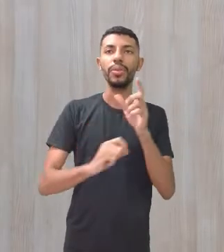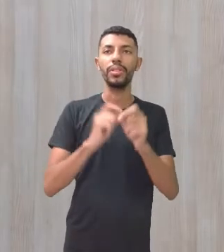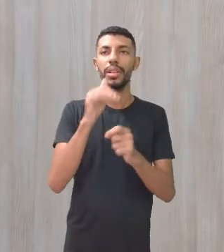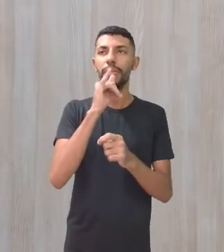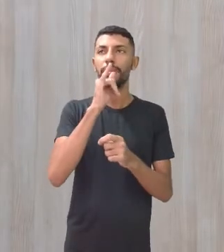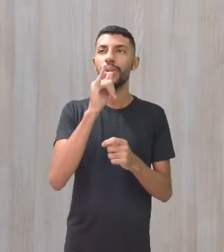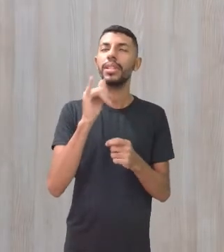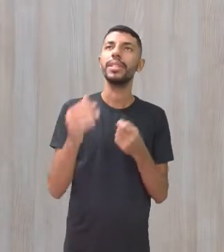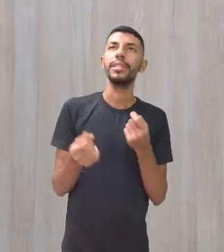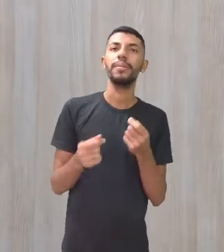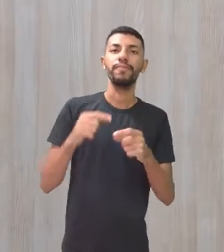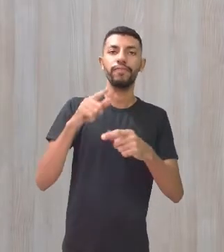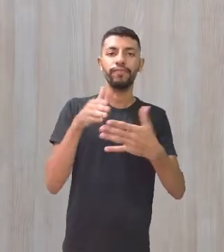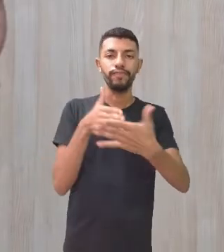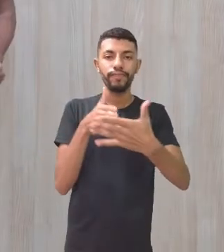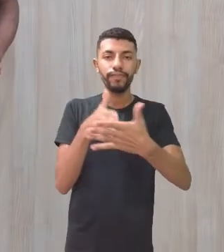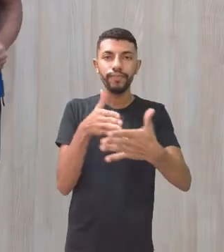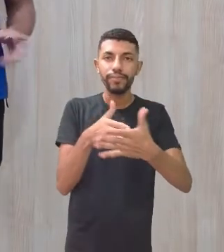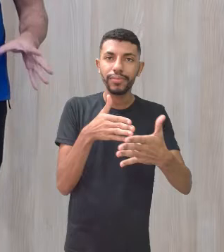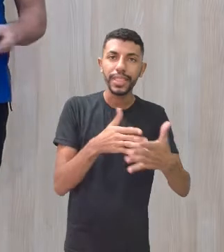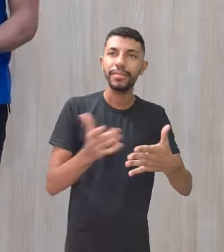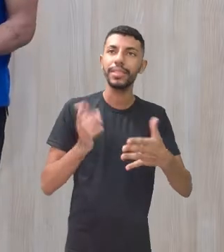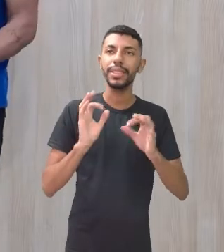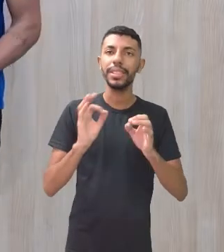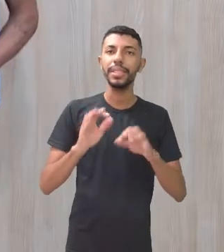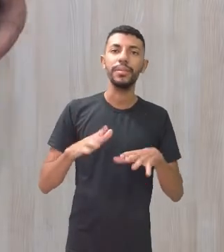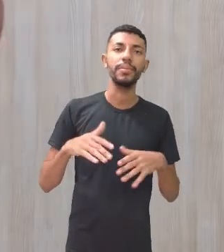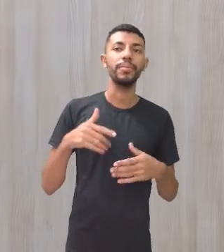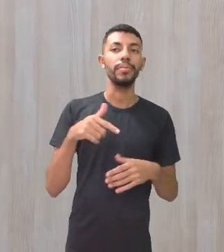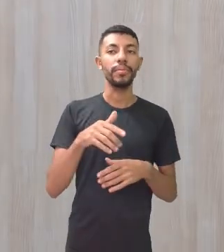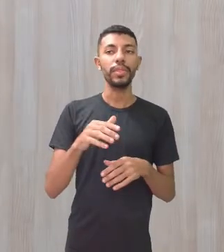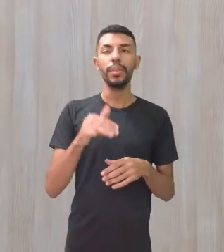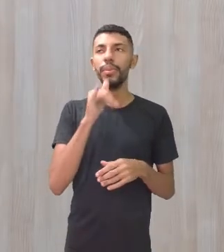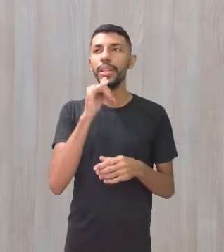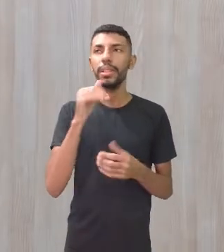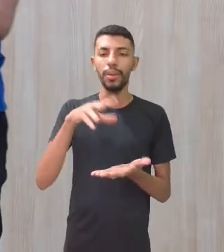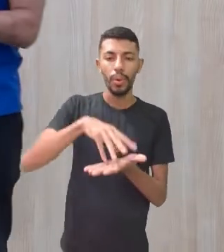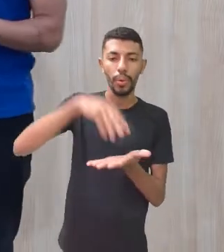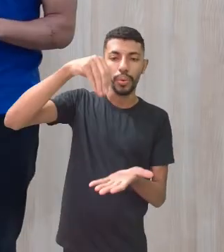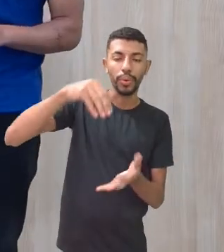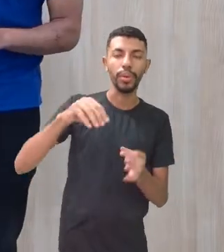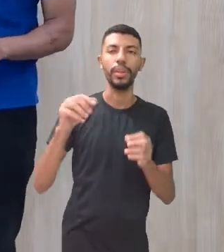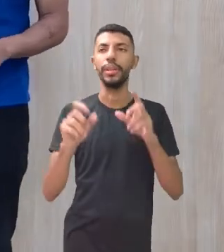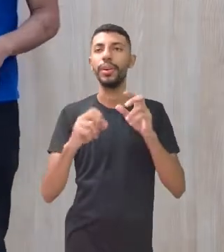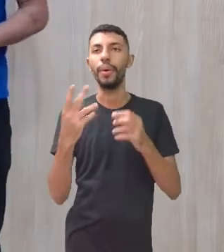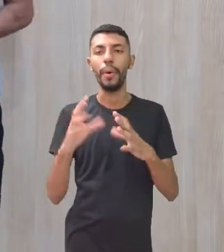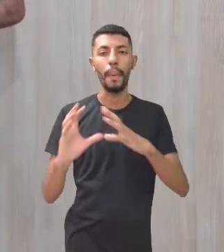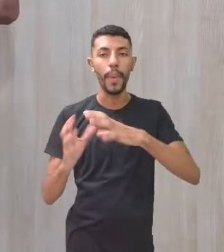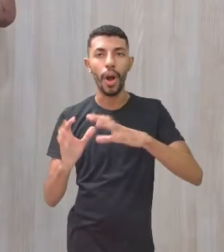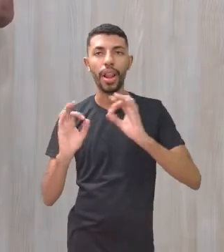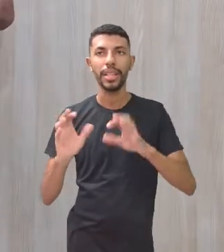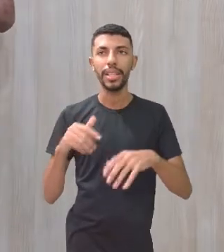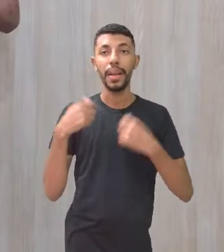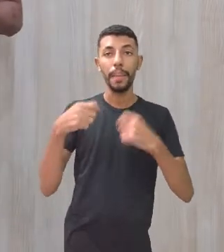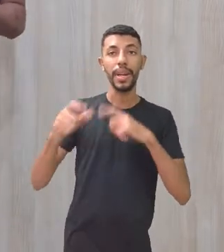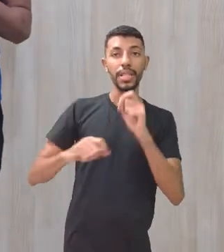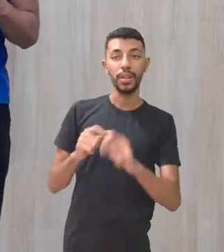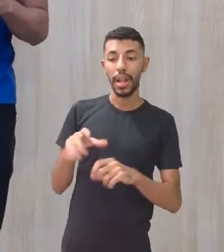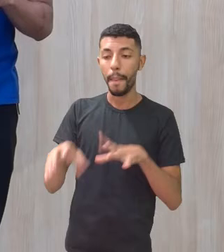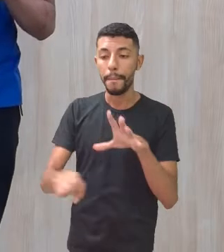esses pontinhos amarelos. Coloca lá uns obstáculos, bota um cone, uma bola, e aí vocês têm que ir